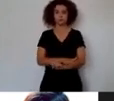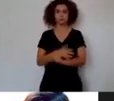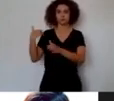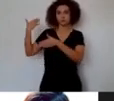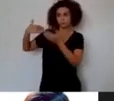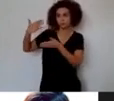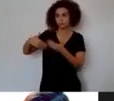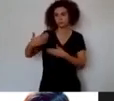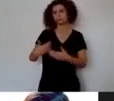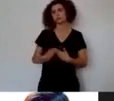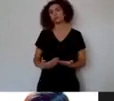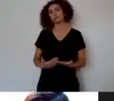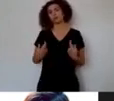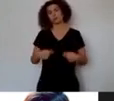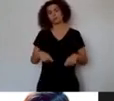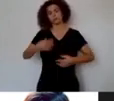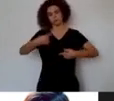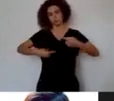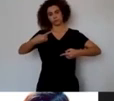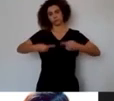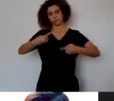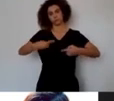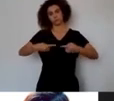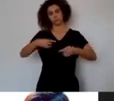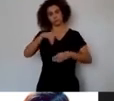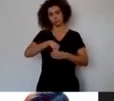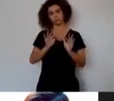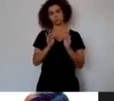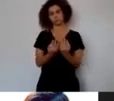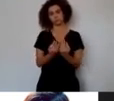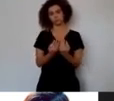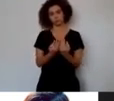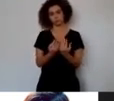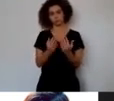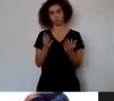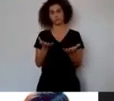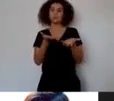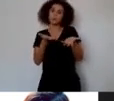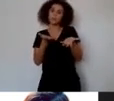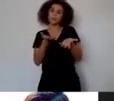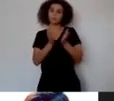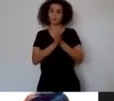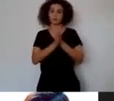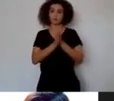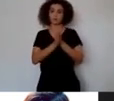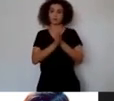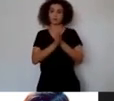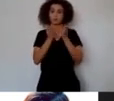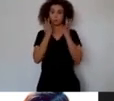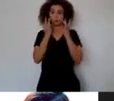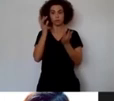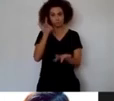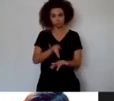institucional, ela tem que ser um debate familiar. Então, a gente quer muito que isso aconteça.